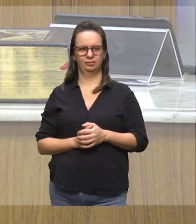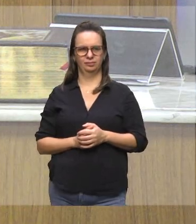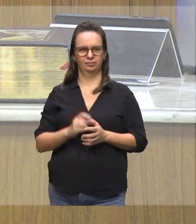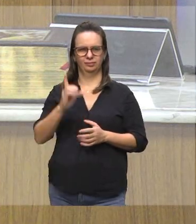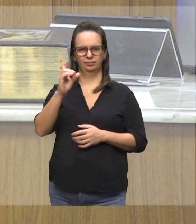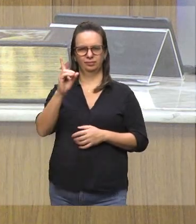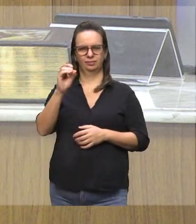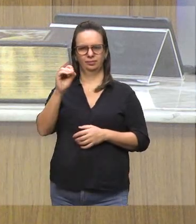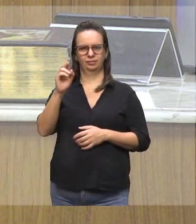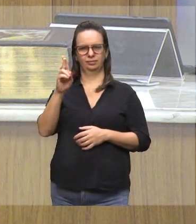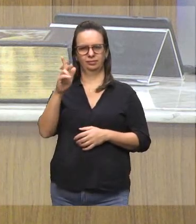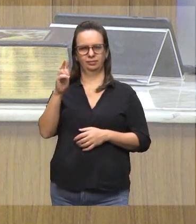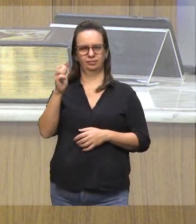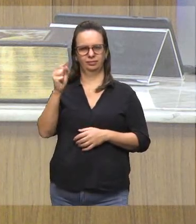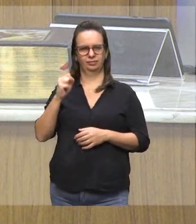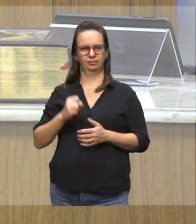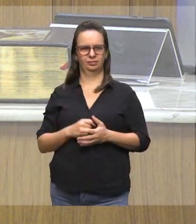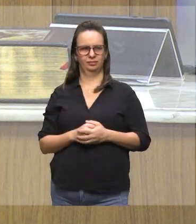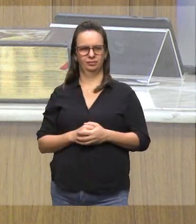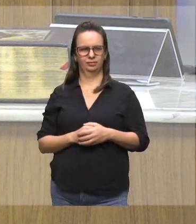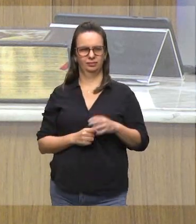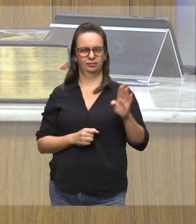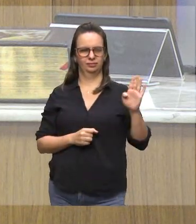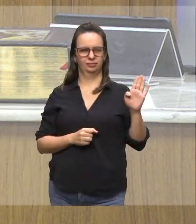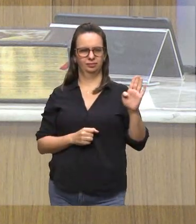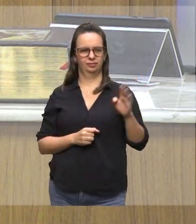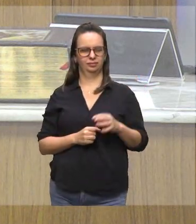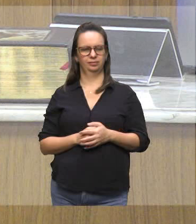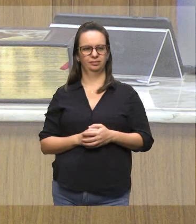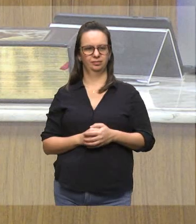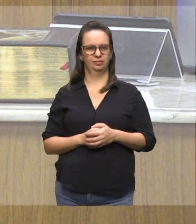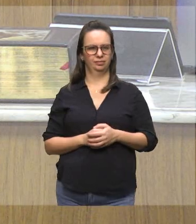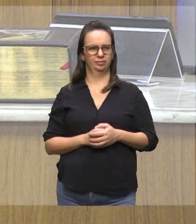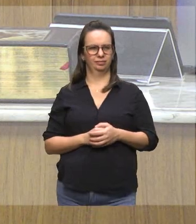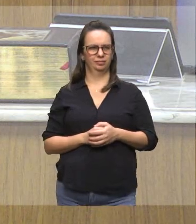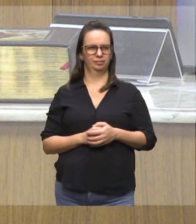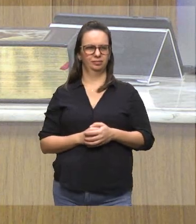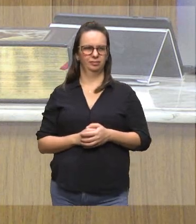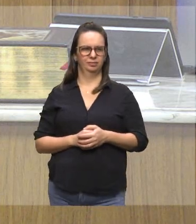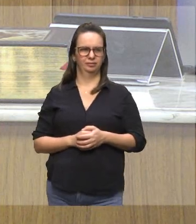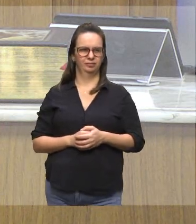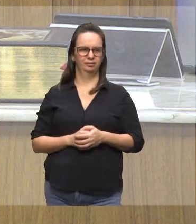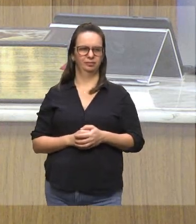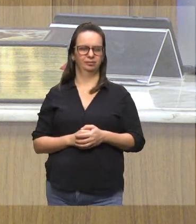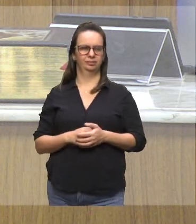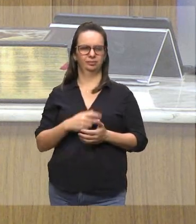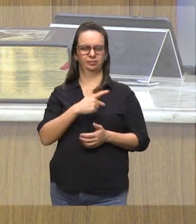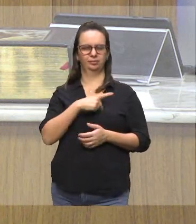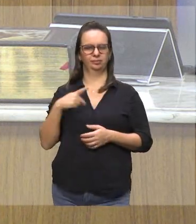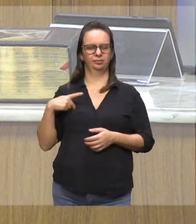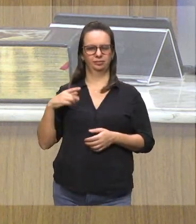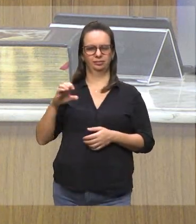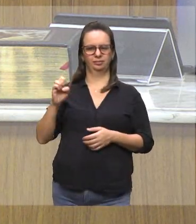Douglas Henrique Azevedo Terra. Presente. Edson de Souza.